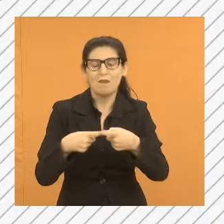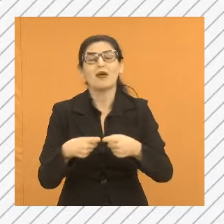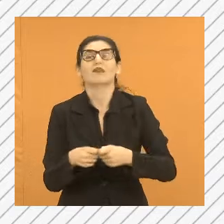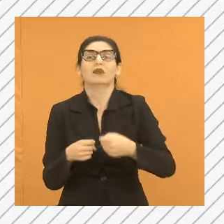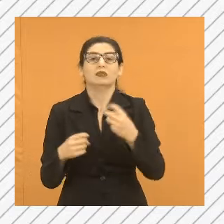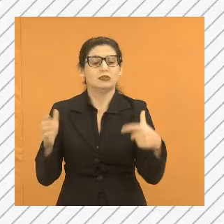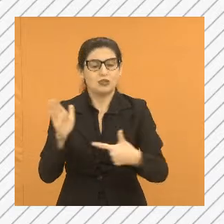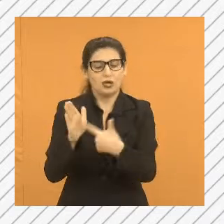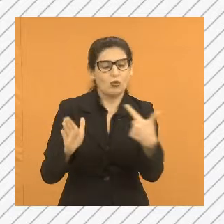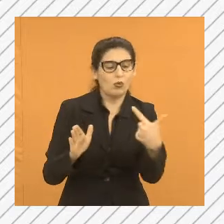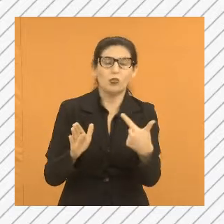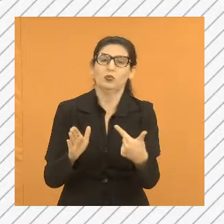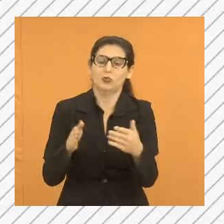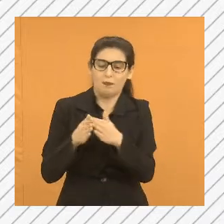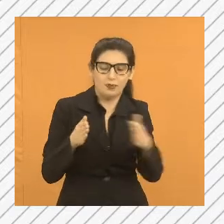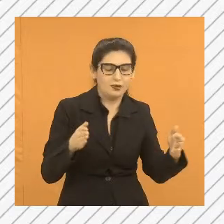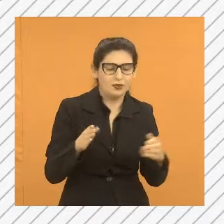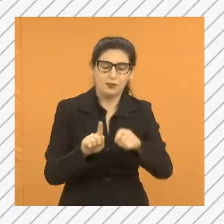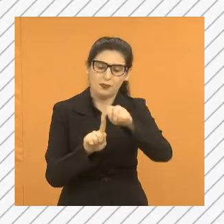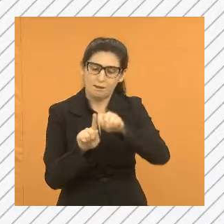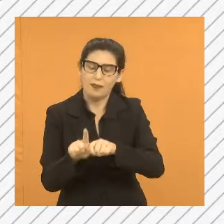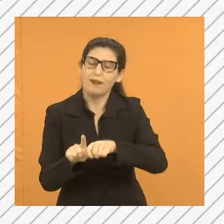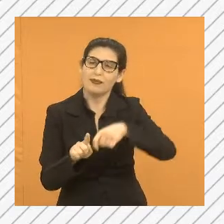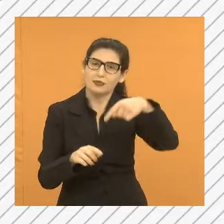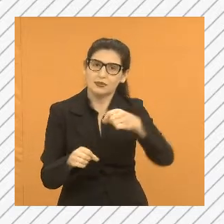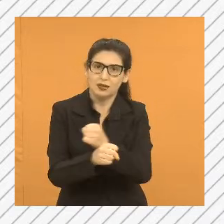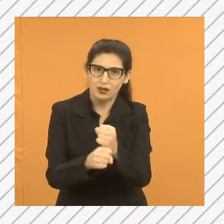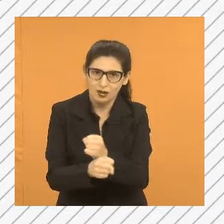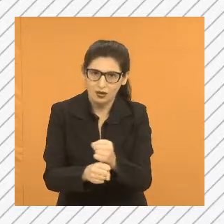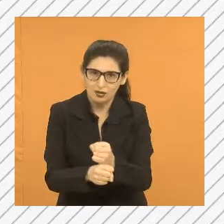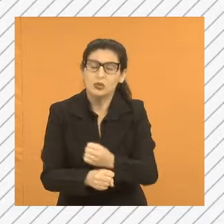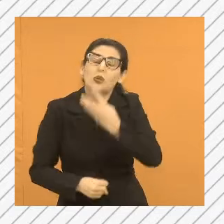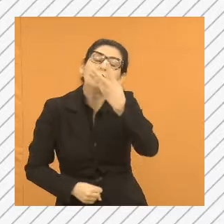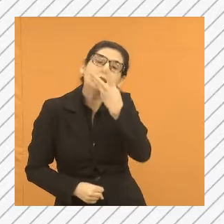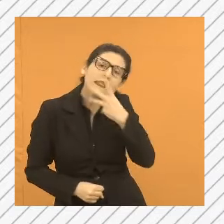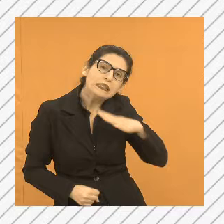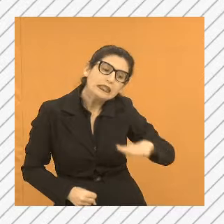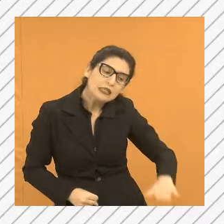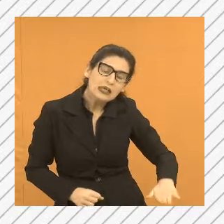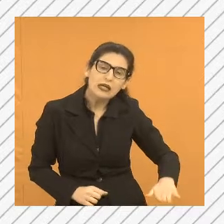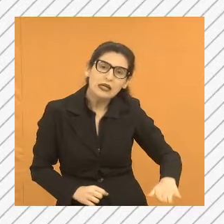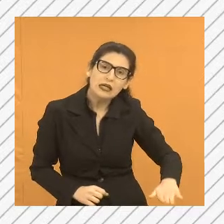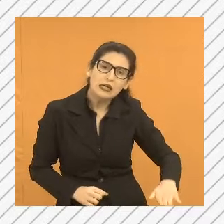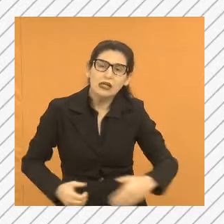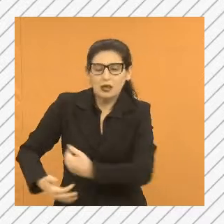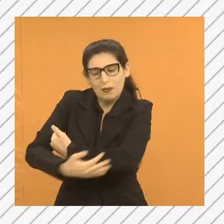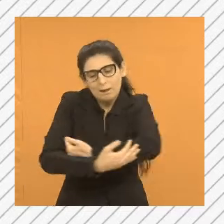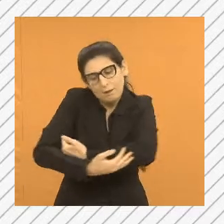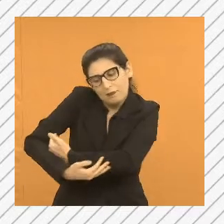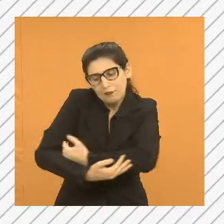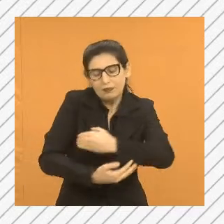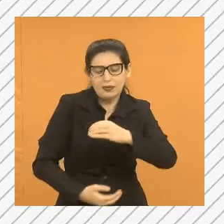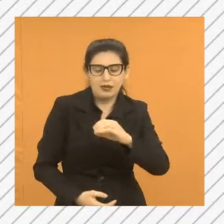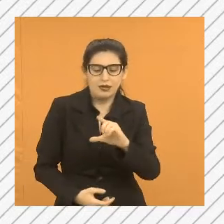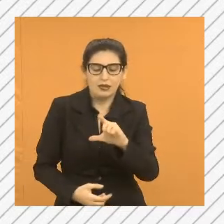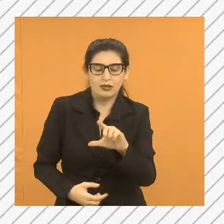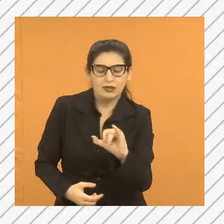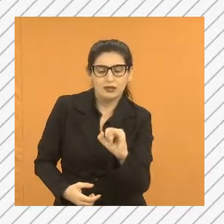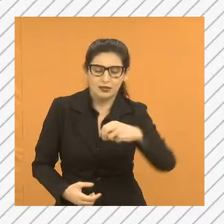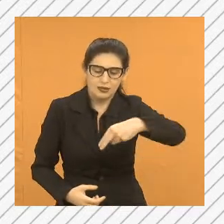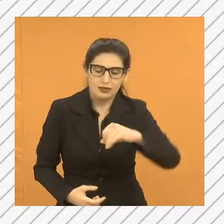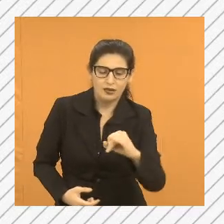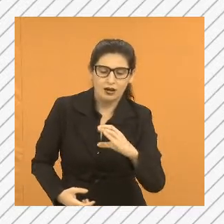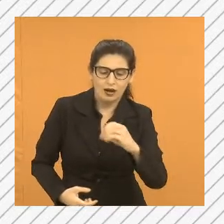quadrimestre deste ano. As crianças que são atendidas no Bebê Clínica, que é